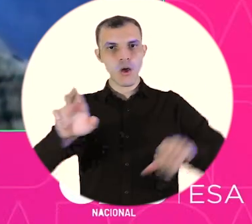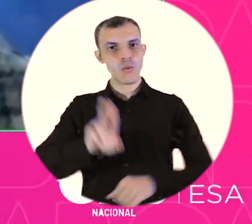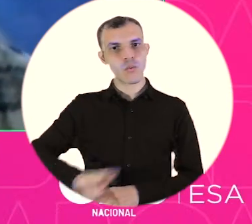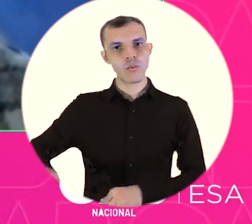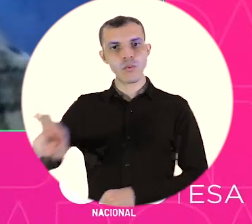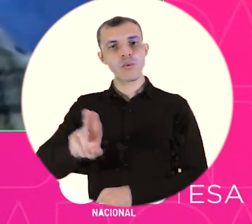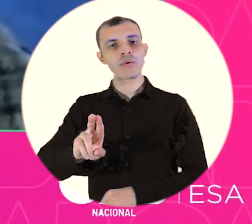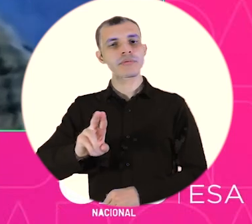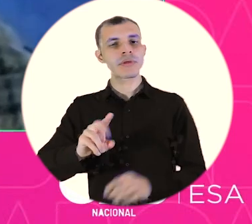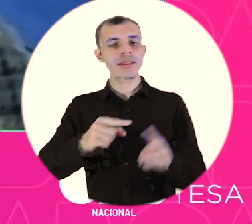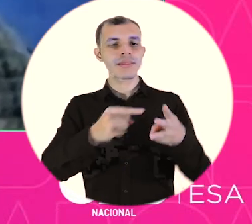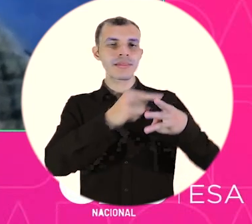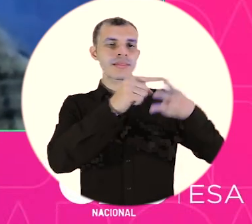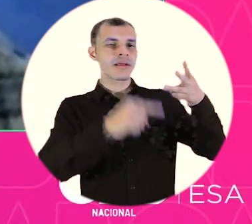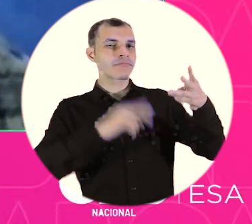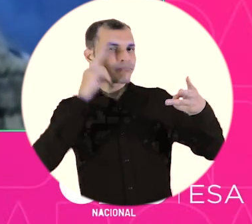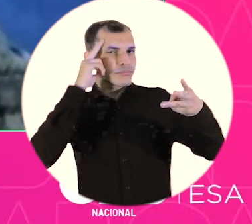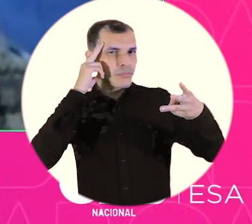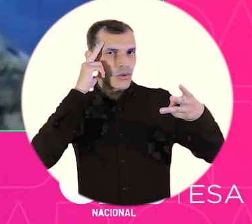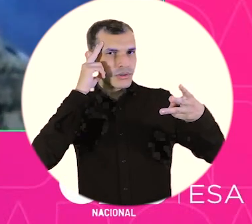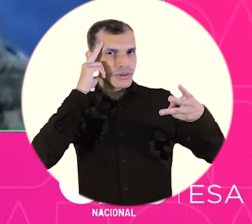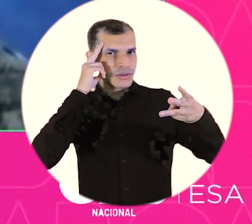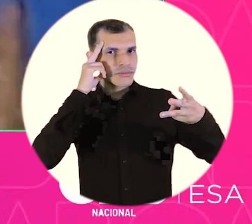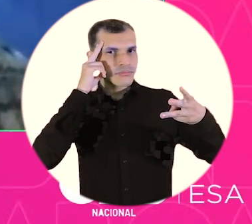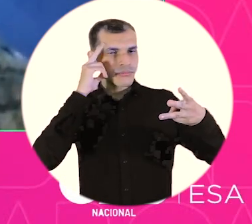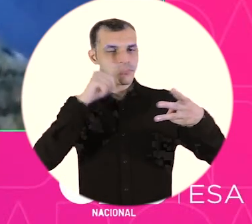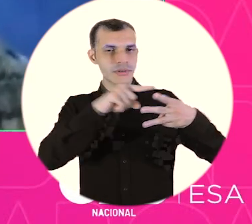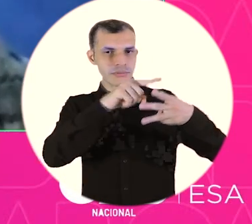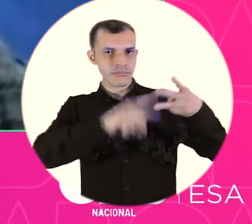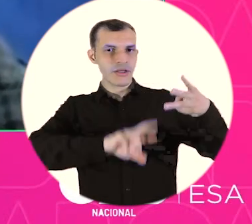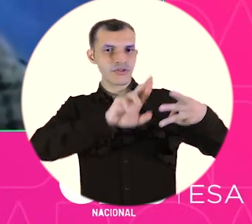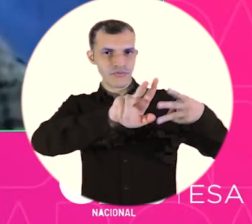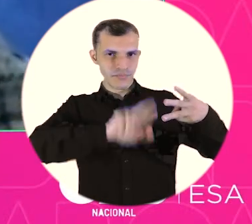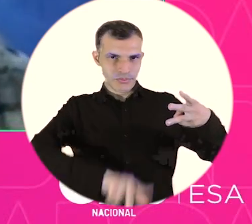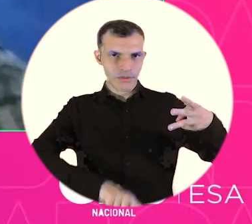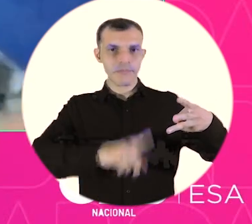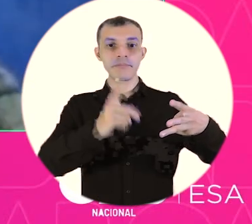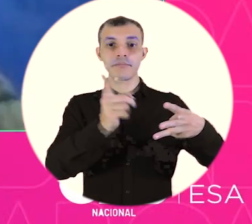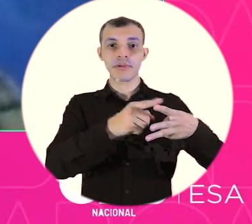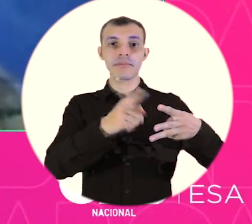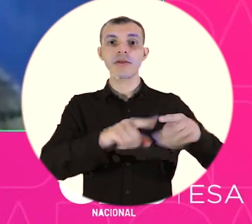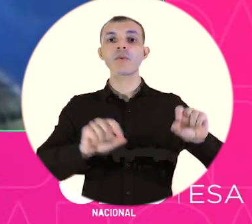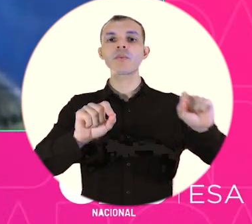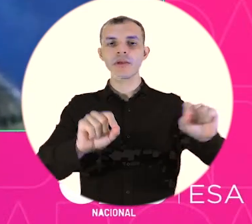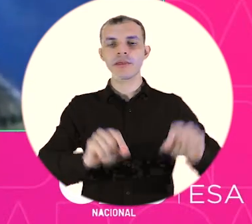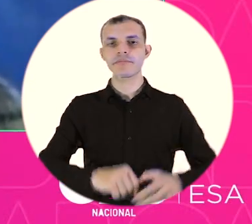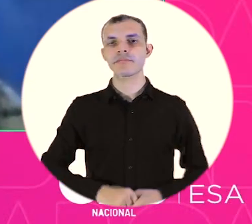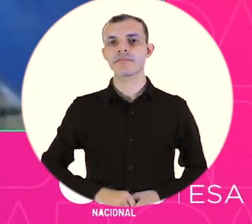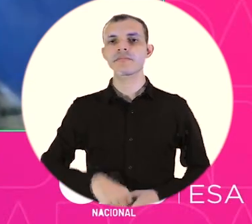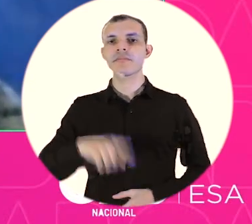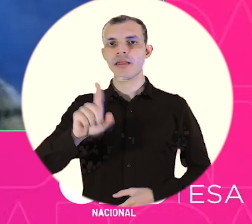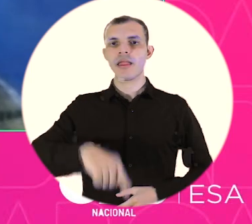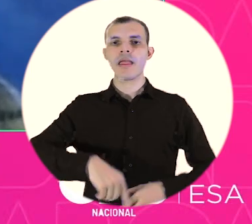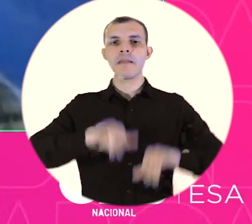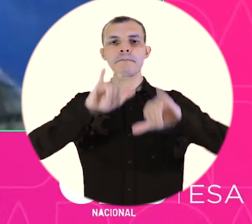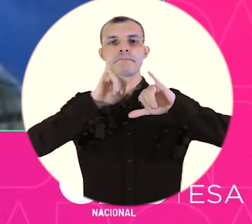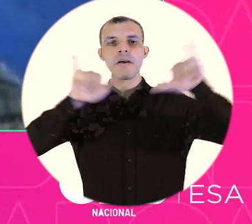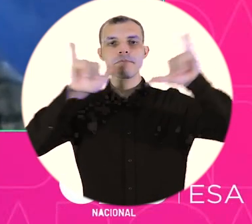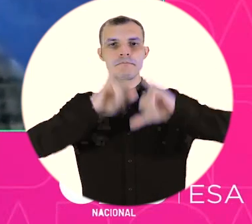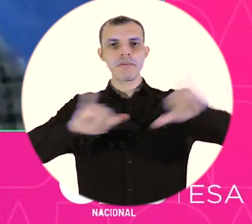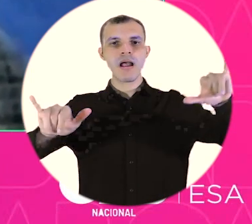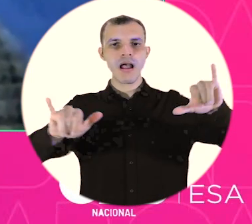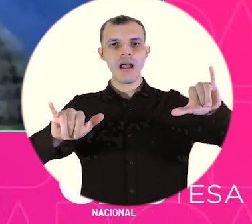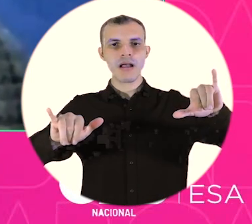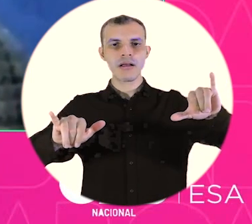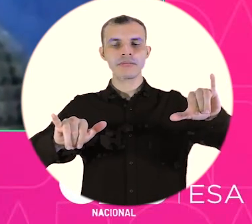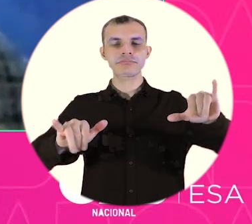campanha, você tem 3 possíveis situações que uma não exclui a outra. A primeira, a gente está falando de uma